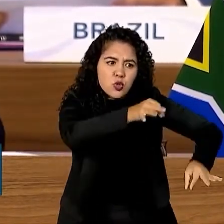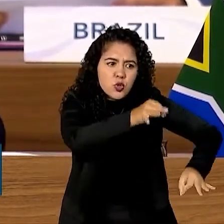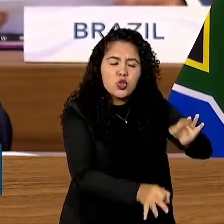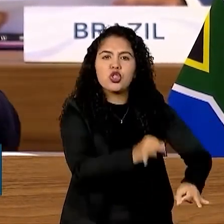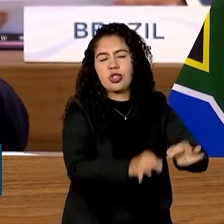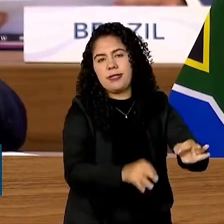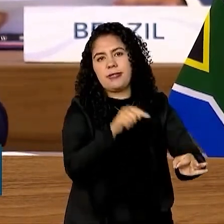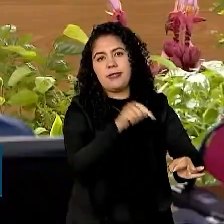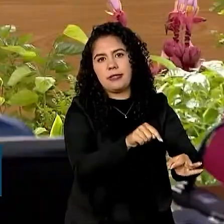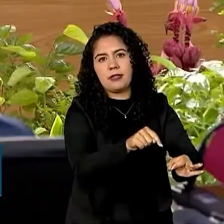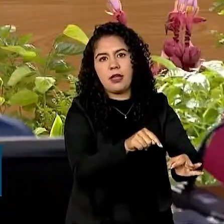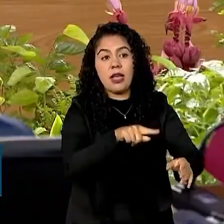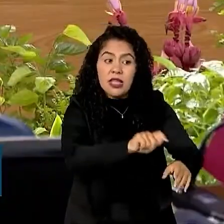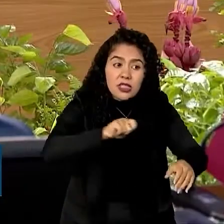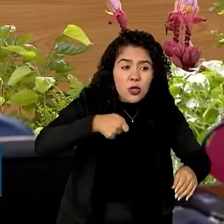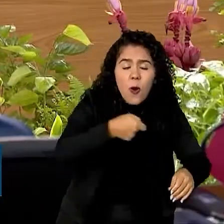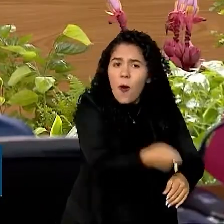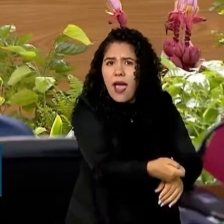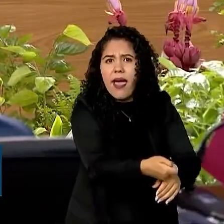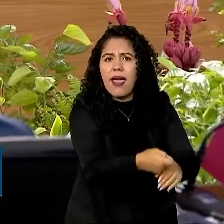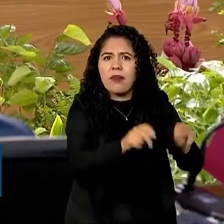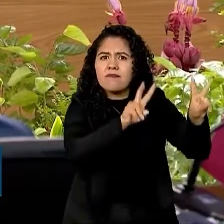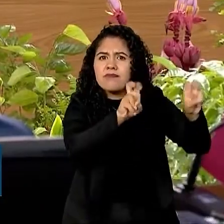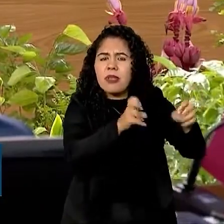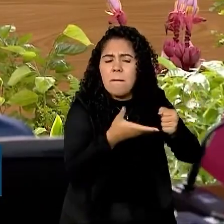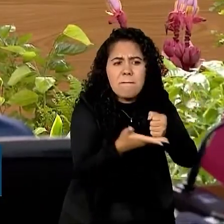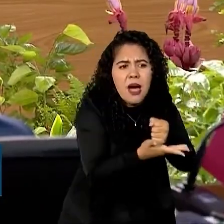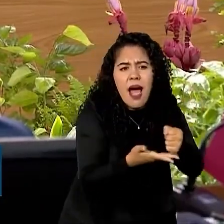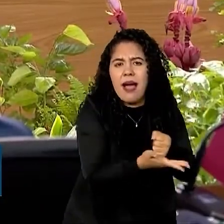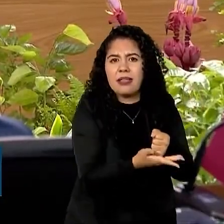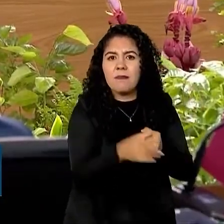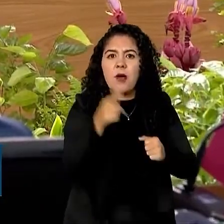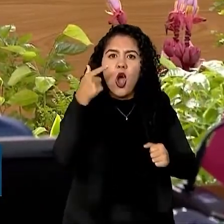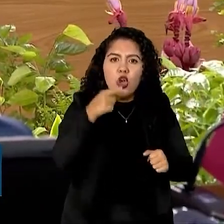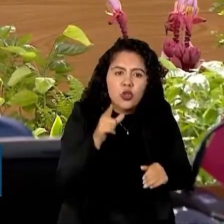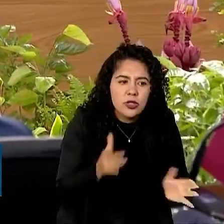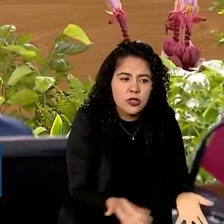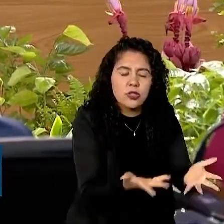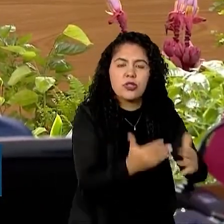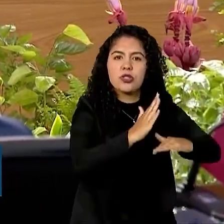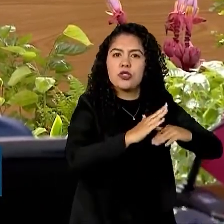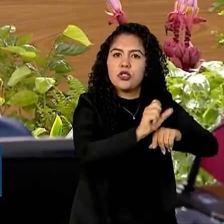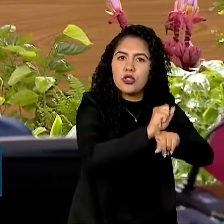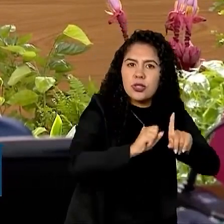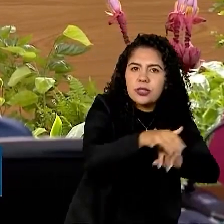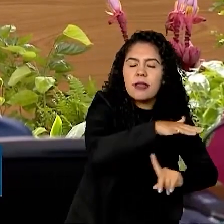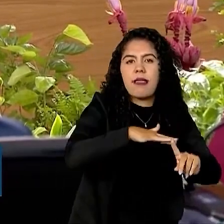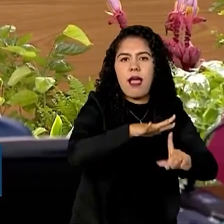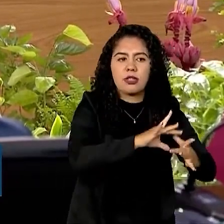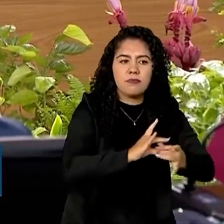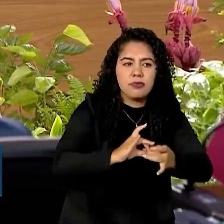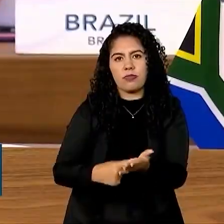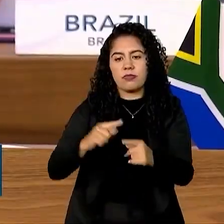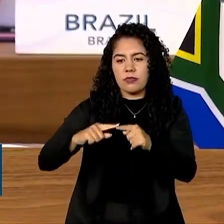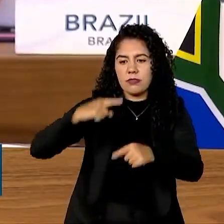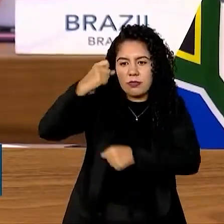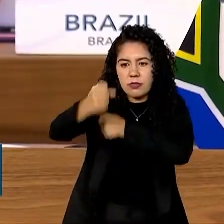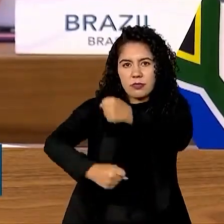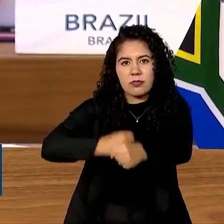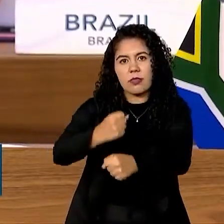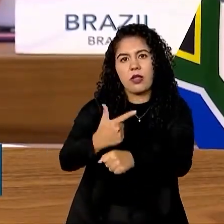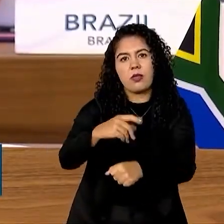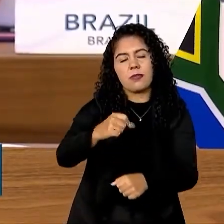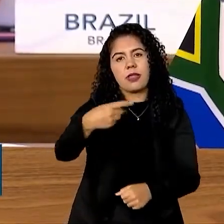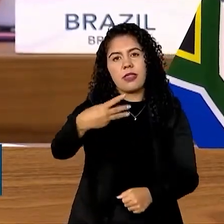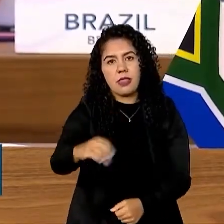é uma condição imprescindível para construir sociedades mais prósperas e um mundo de paz. Com